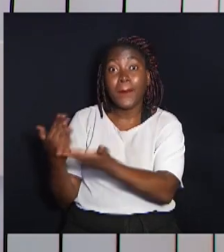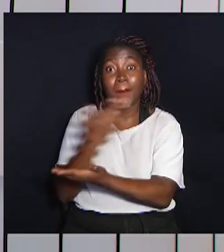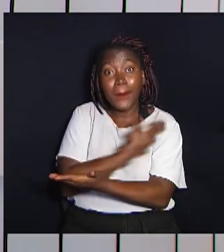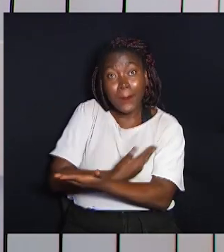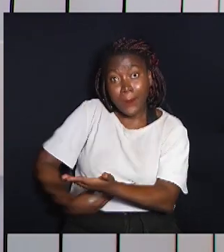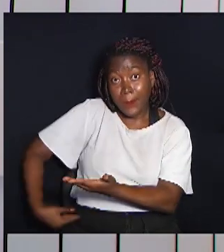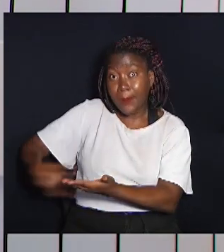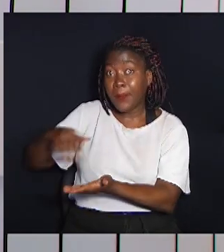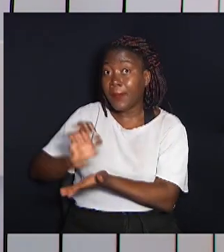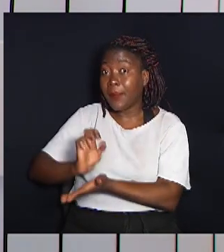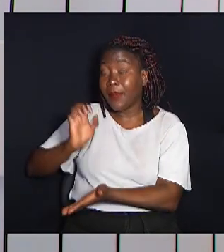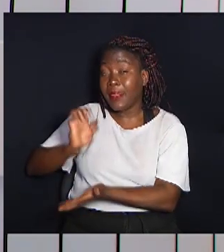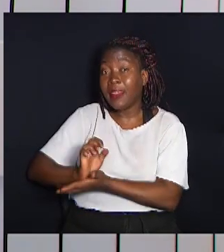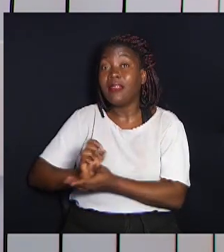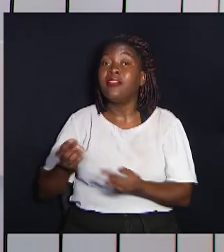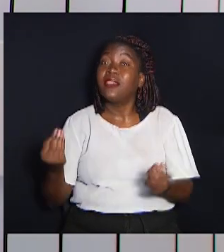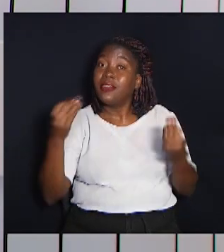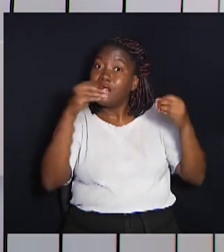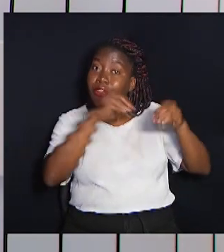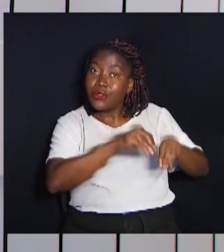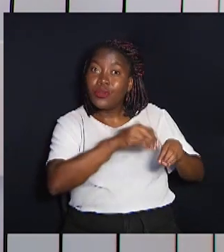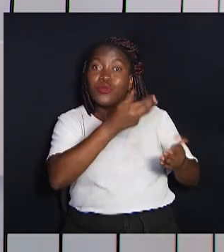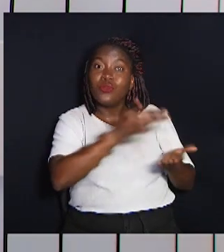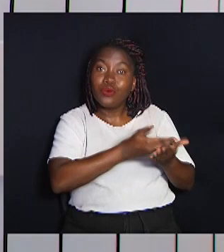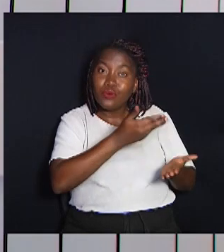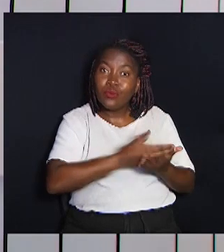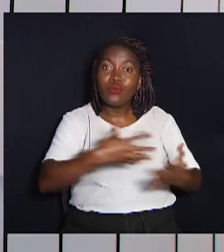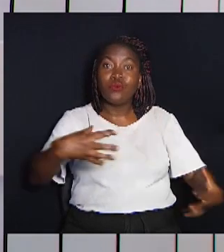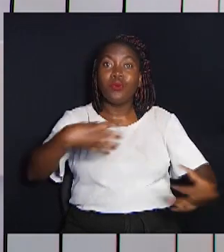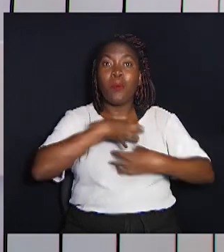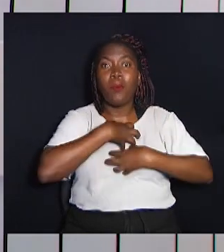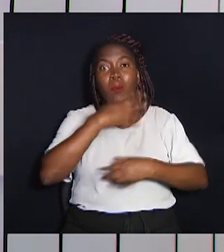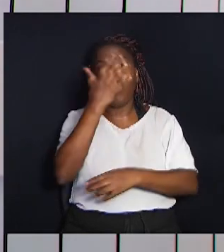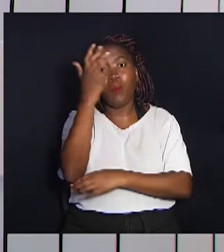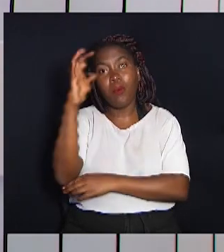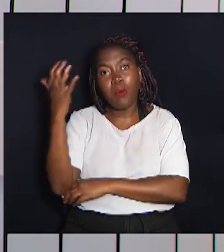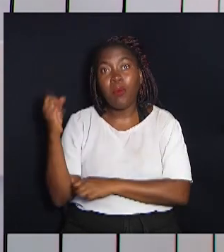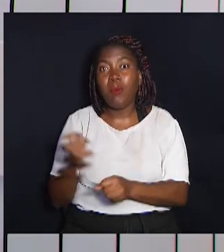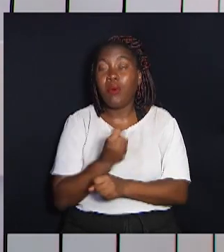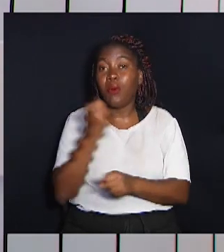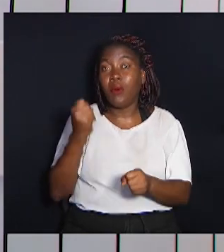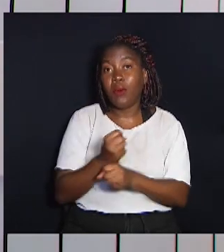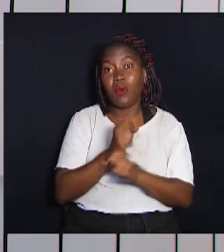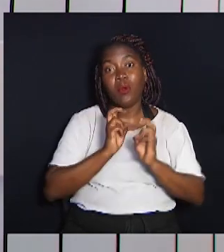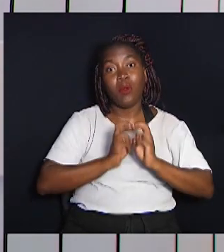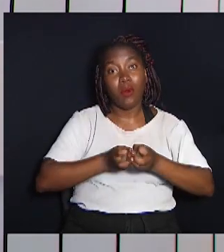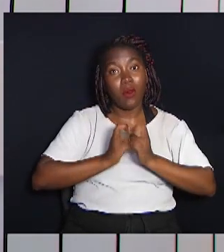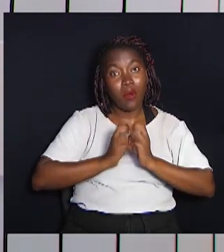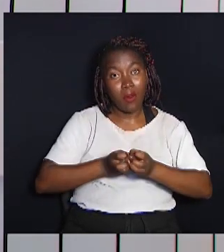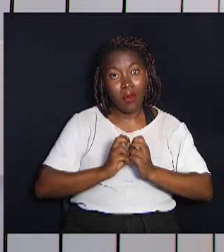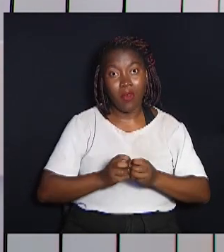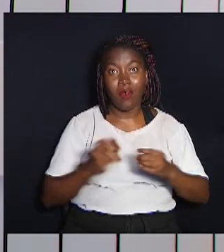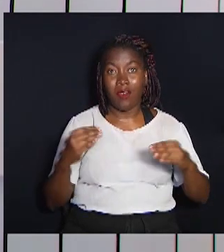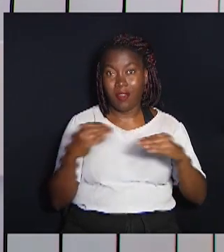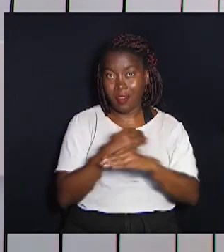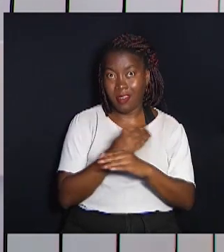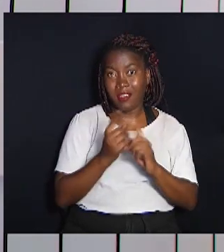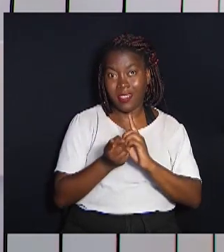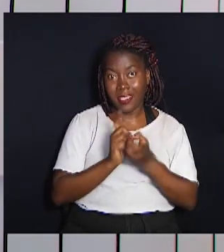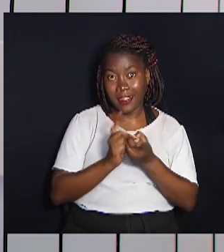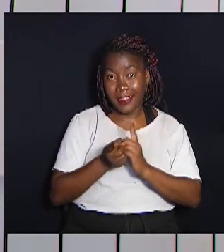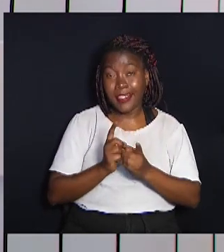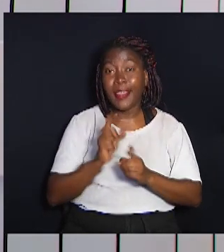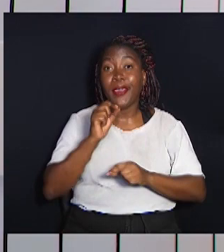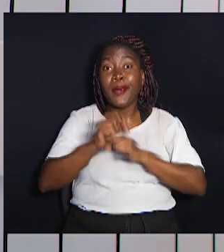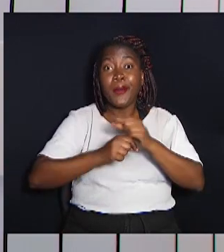estado para que inclua nos estudos de impacto ambiental das obras do trem Intercidades uma travessia